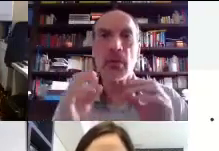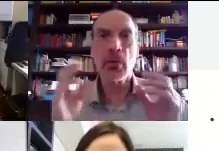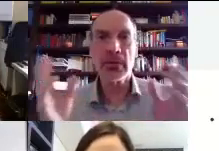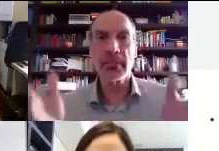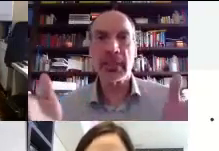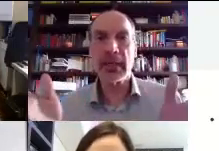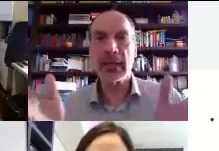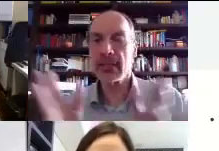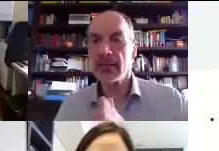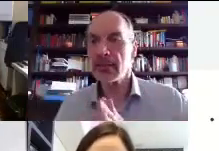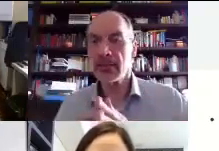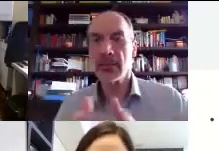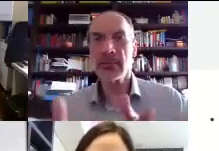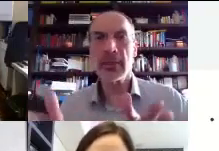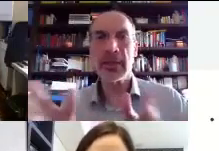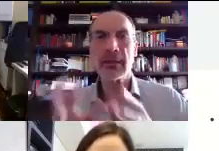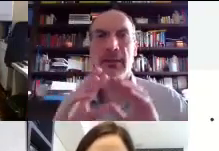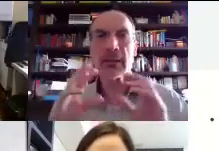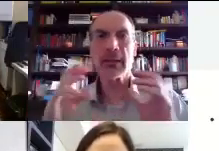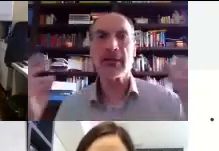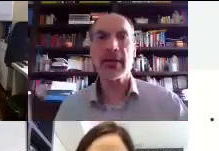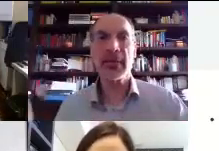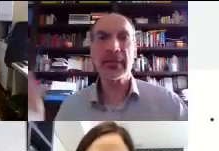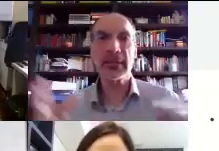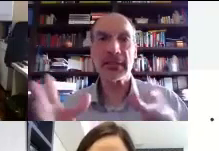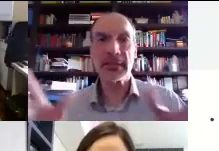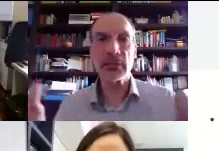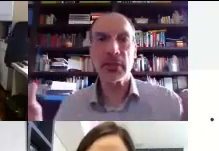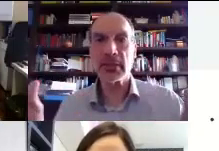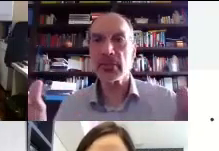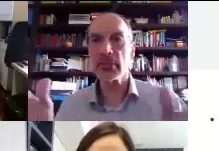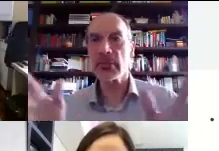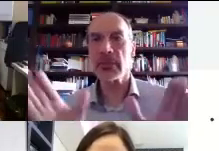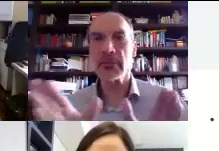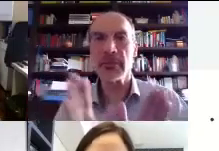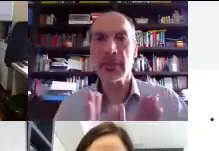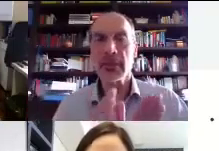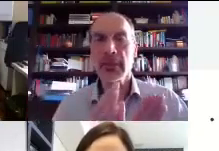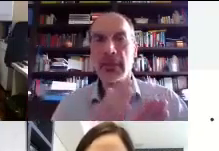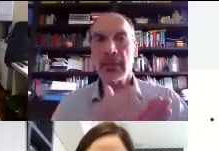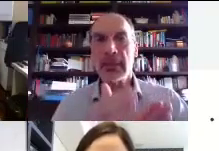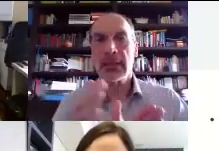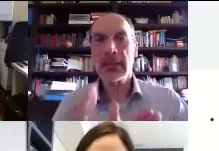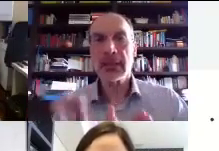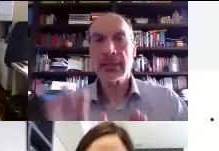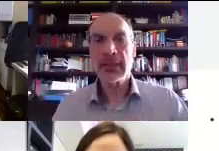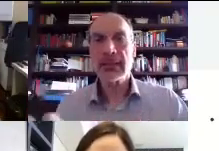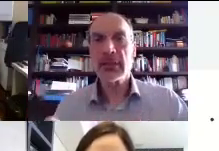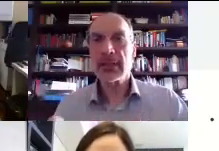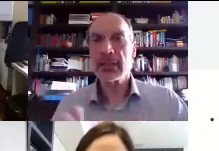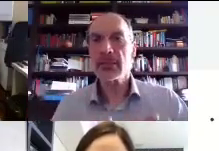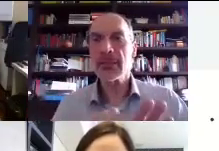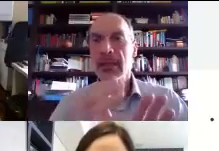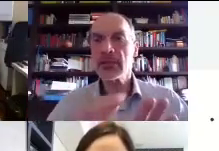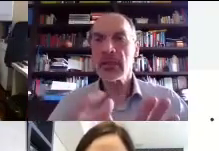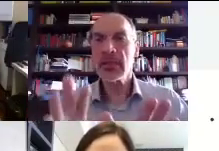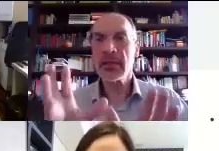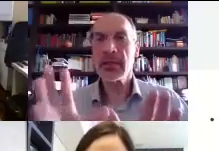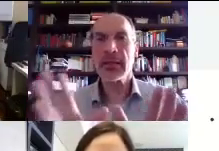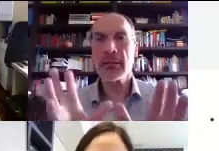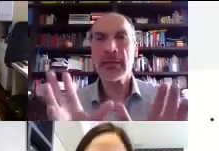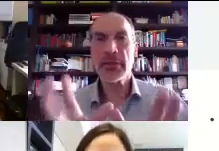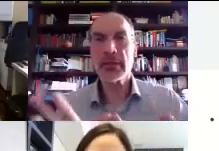como contemplar em um trabalho a variabilidade arquitetônica de tudo. Então, tem que deixar claro no trabalho, só